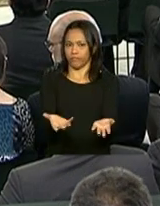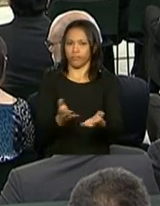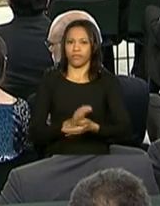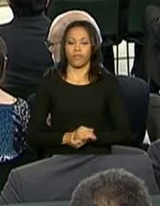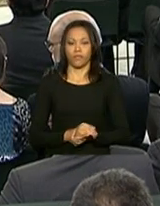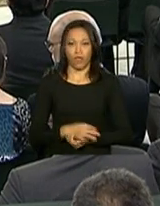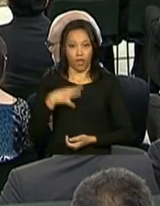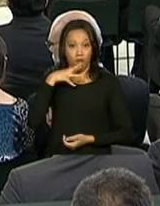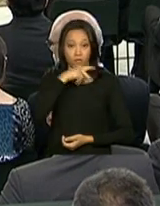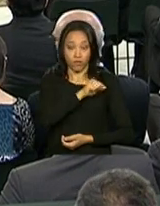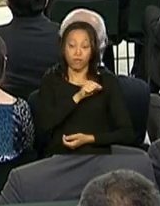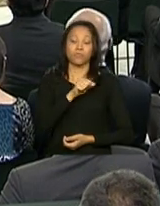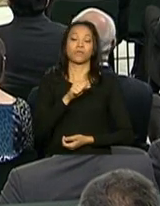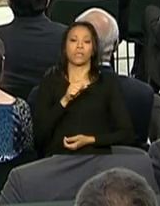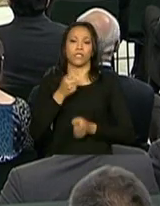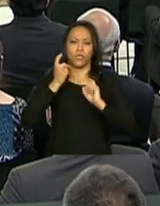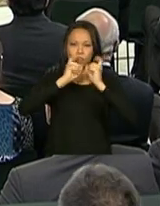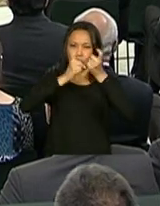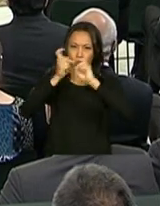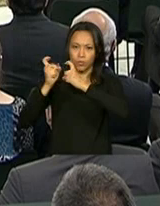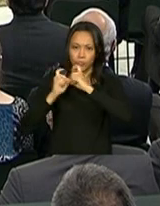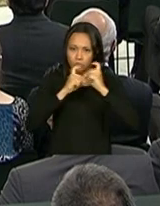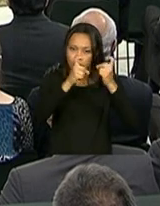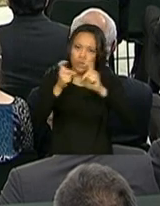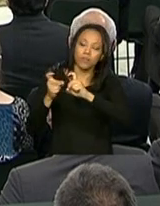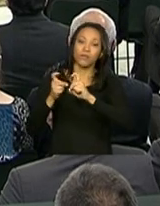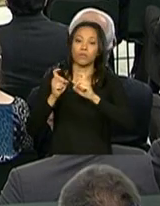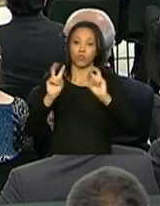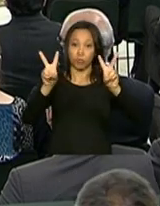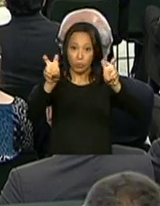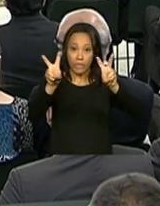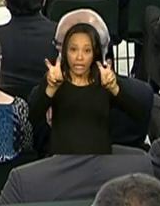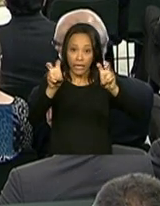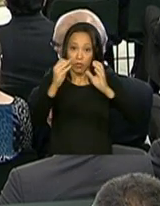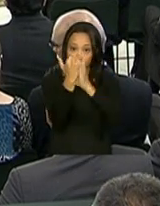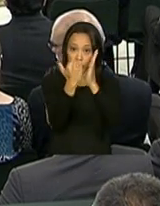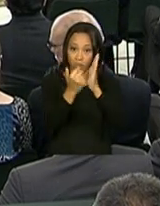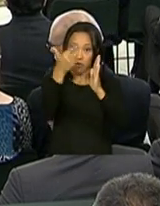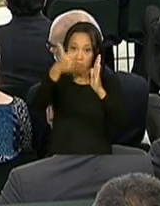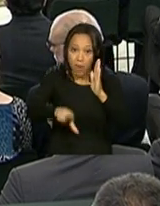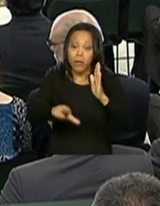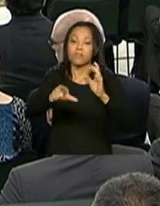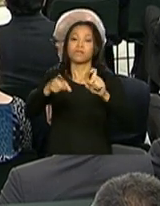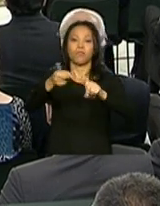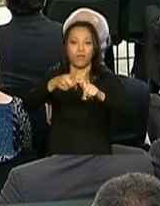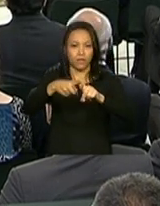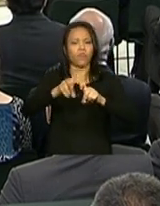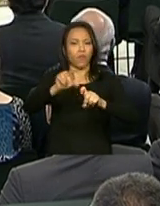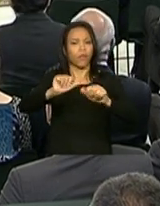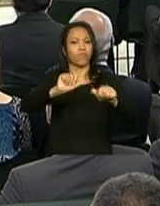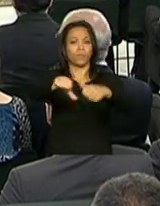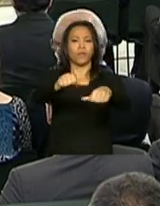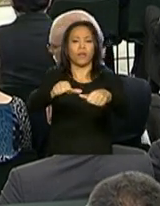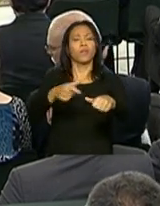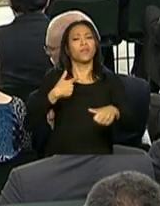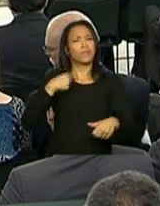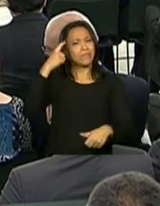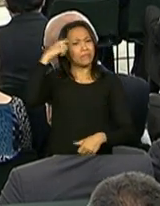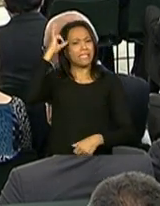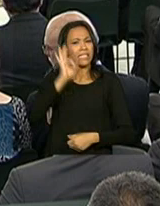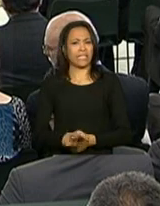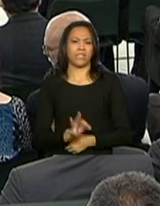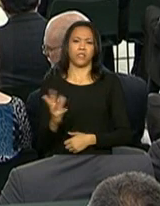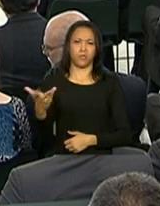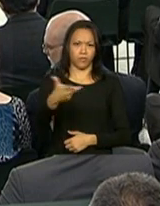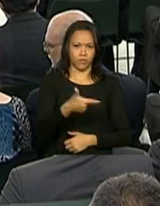a chegada e o debate que está provocando Mais Médicos vai provocar essa mudança. E tenho certeza absoluta que